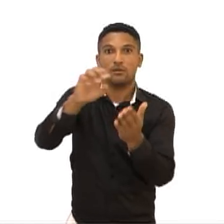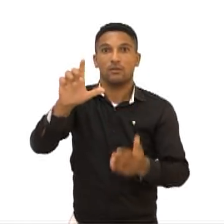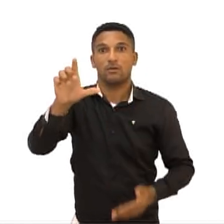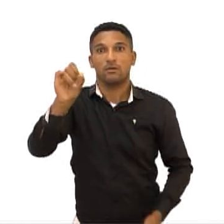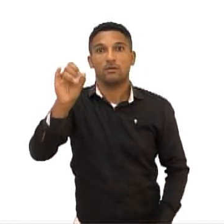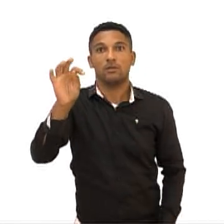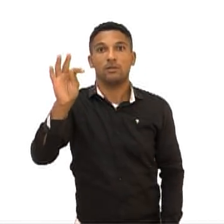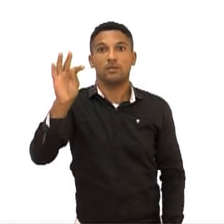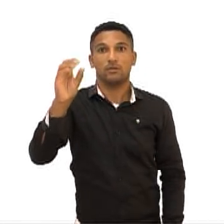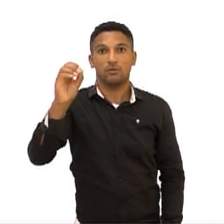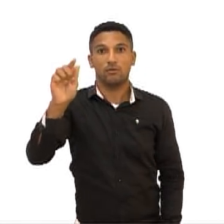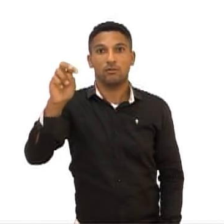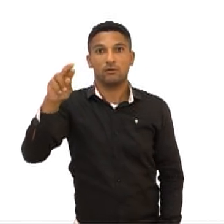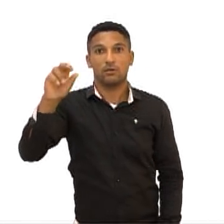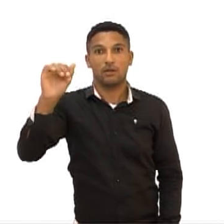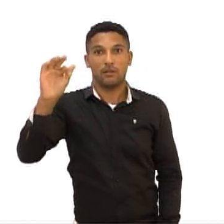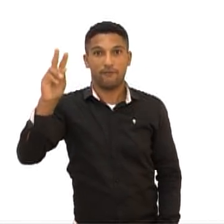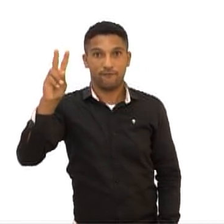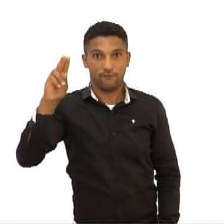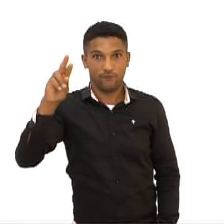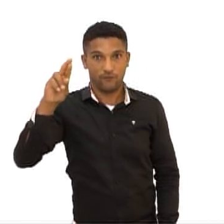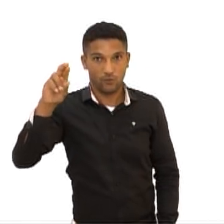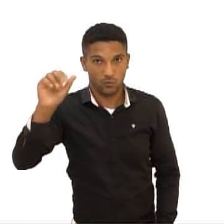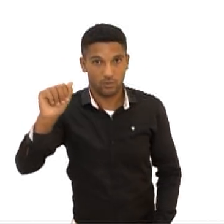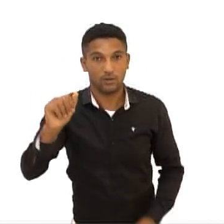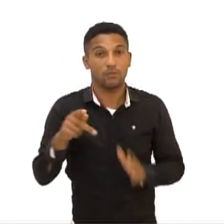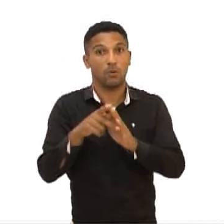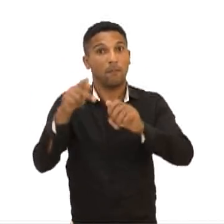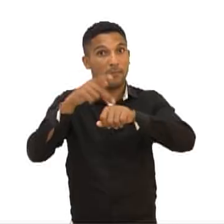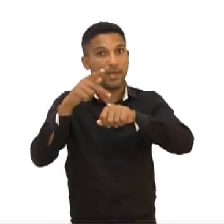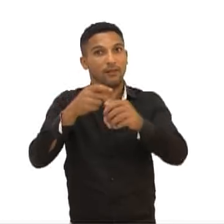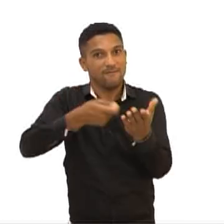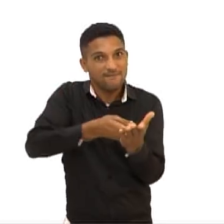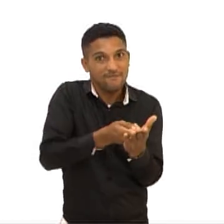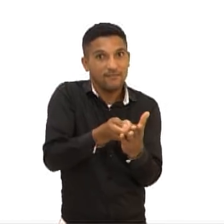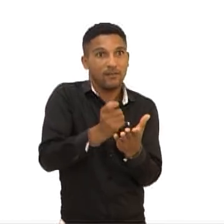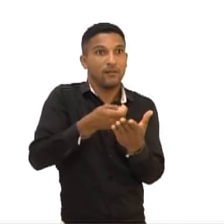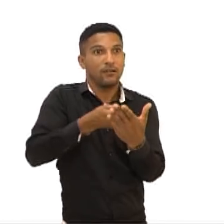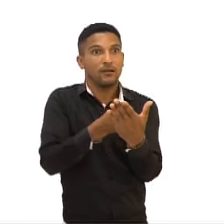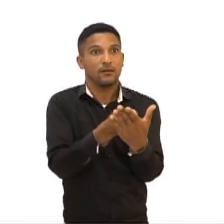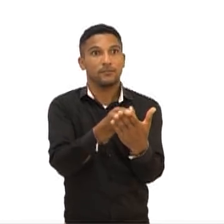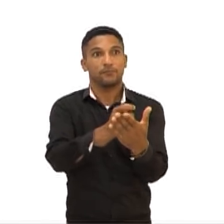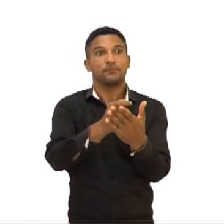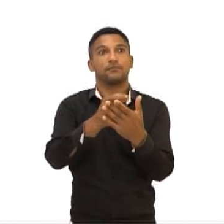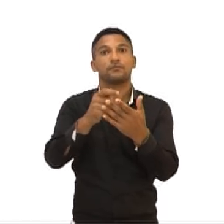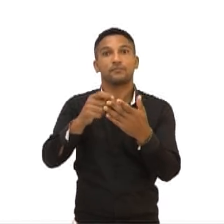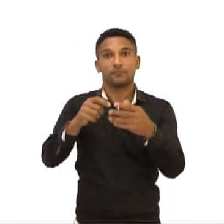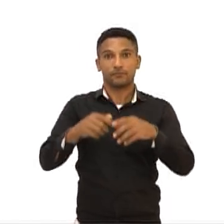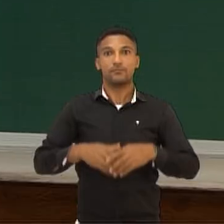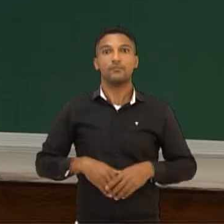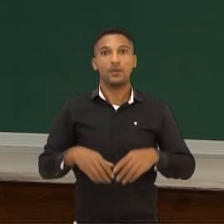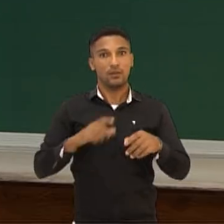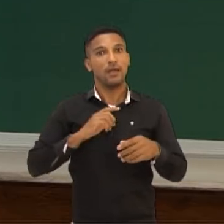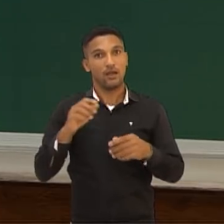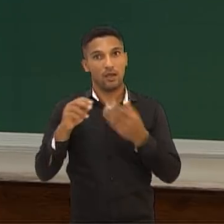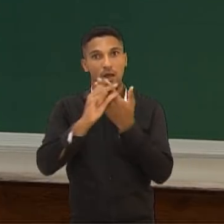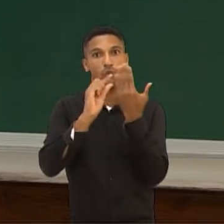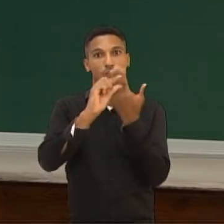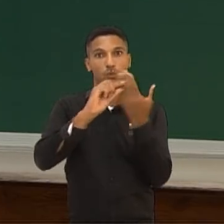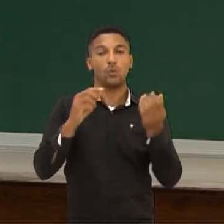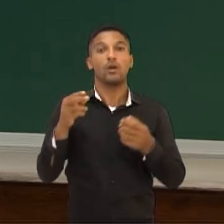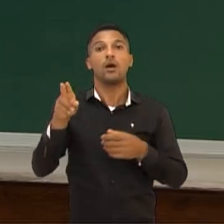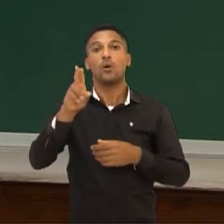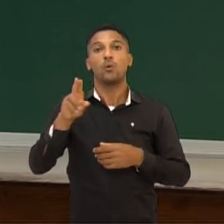feita com pedra, né, que ela utilizou. Então a artista usa várias técnicas e materiais. Então, ela mistura várias linguagens,